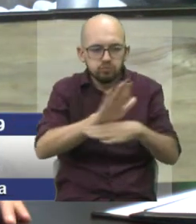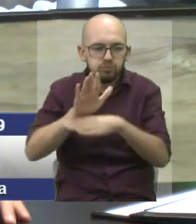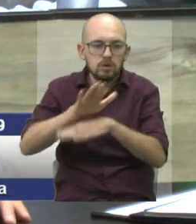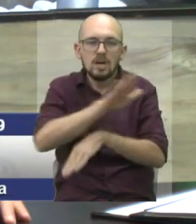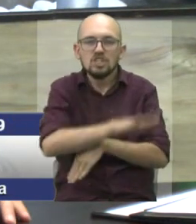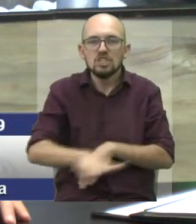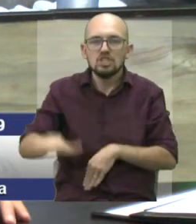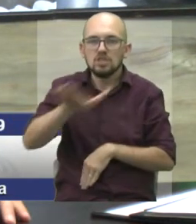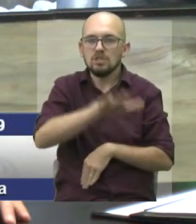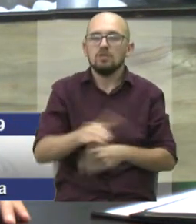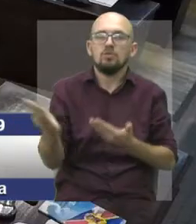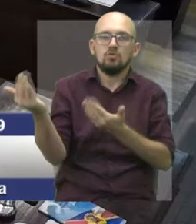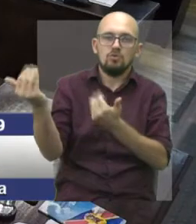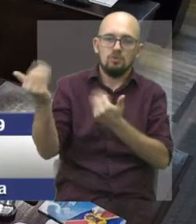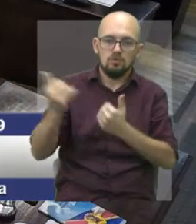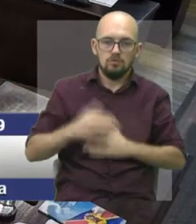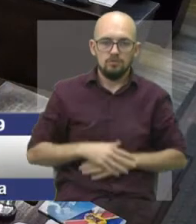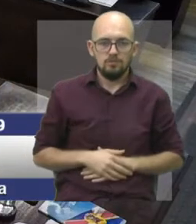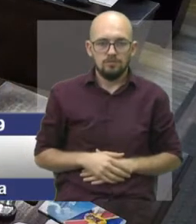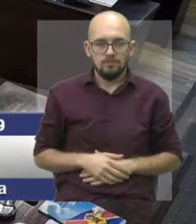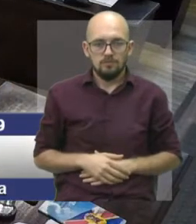à juventude.